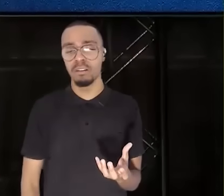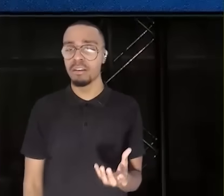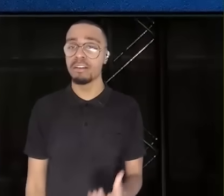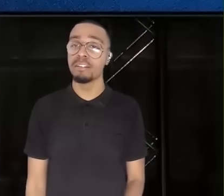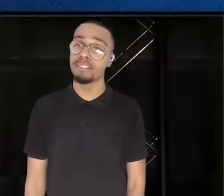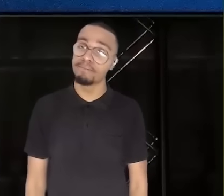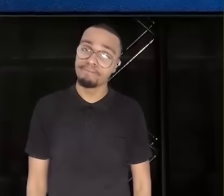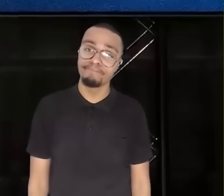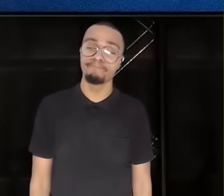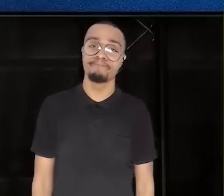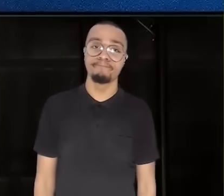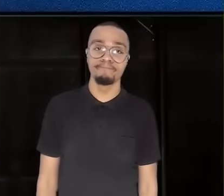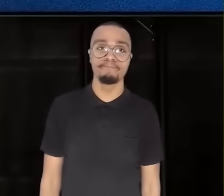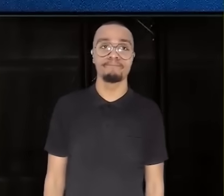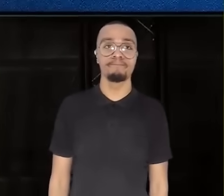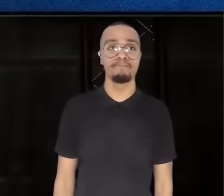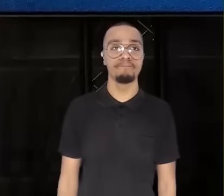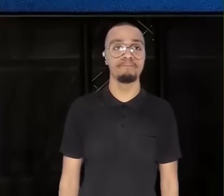a palavra.